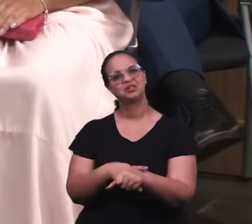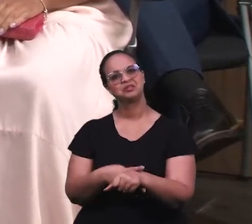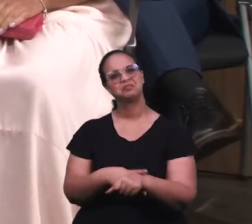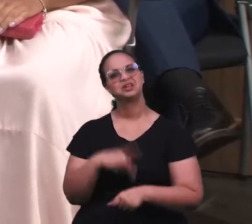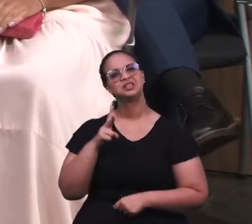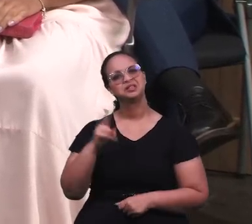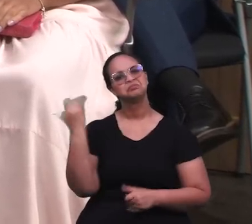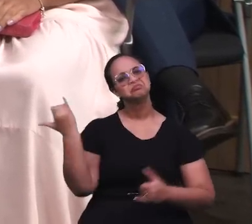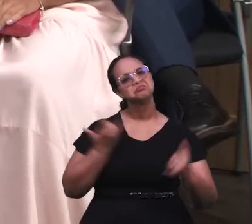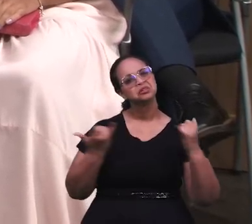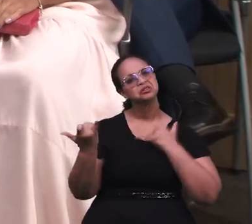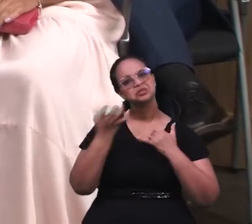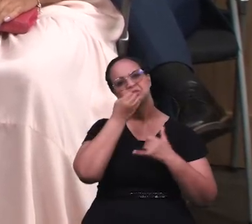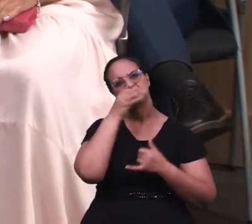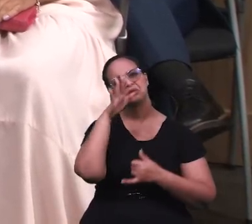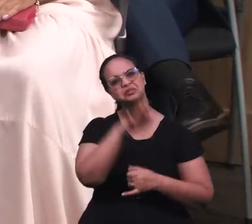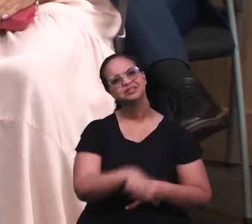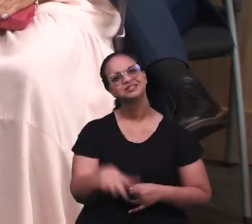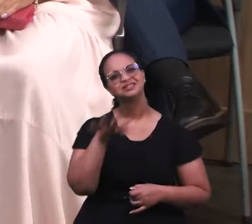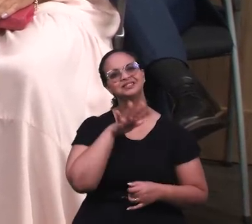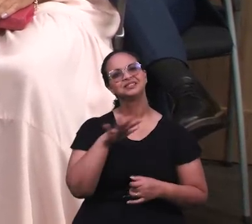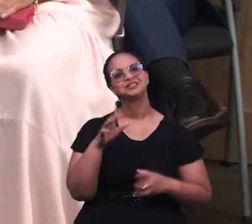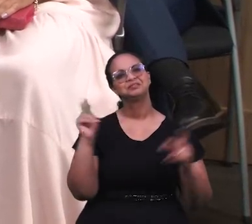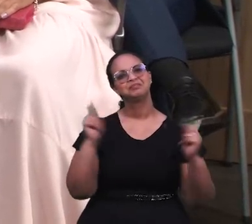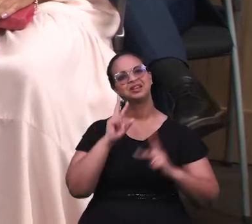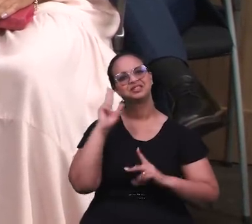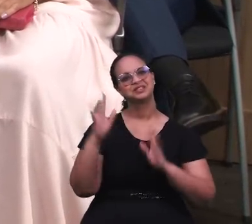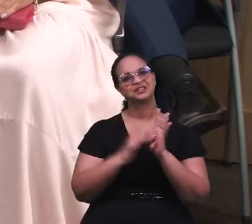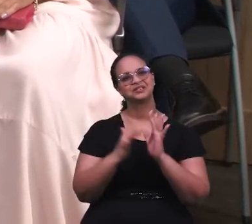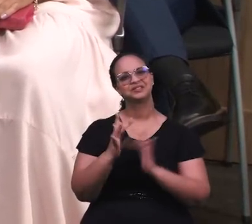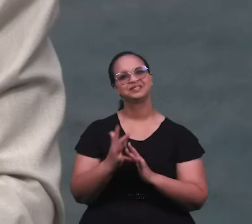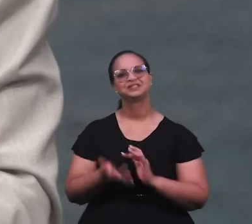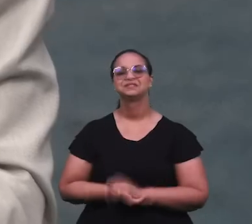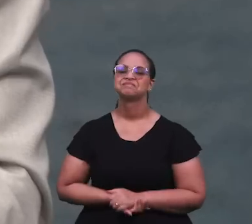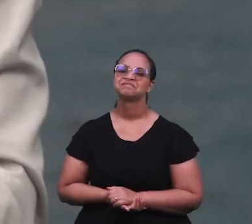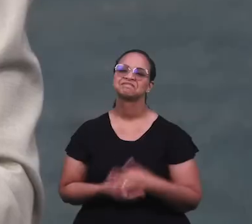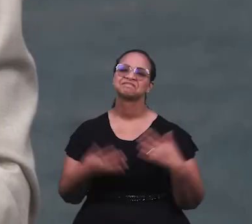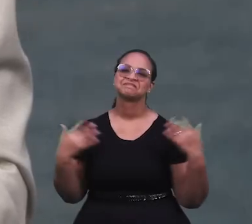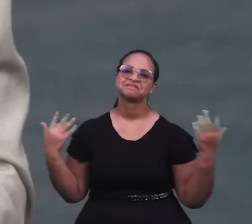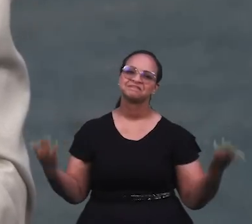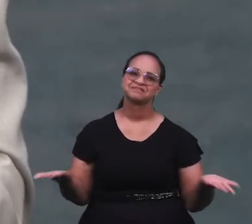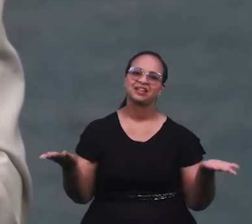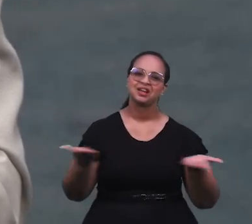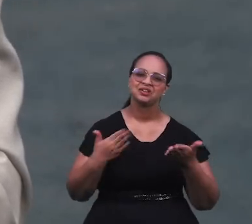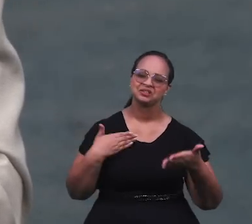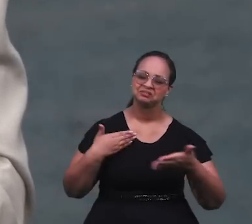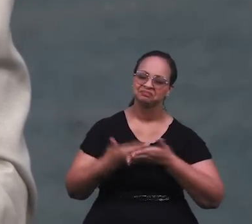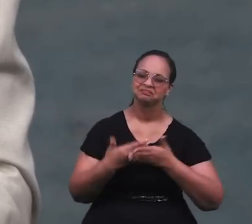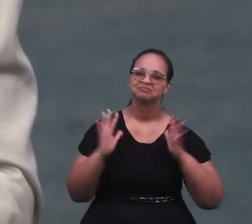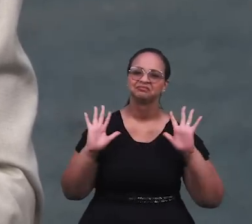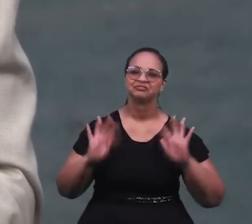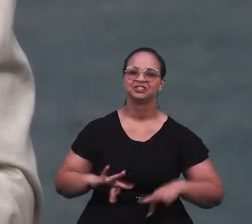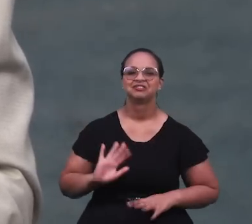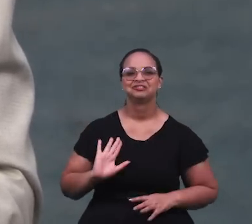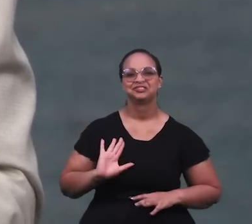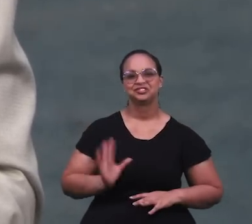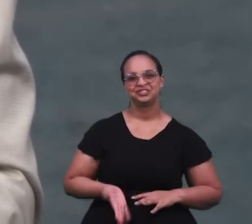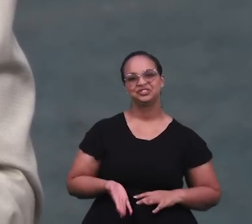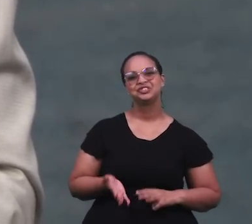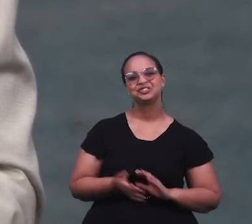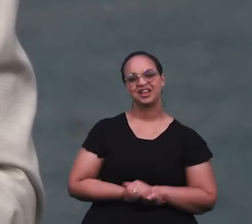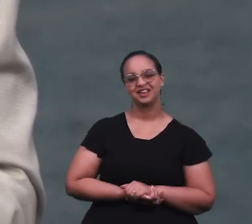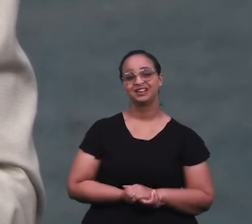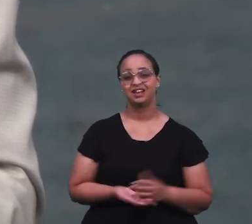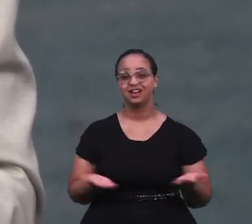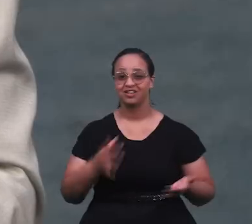gente sempre tem notícias muito boas daquela região. Amém? Paz, Senhor. Amém. Bom, gente, a gente chega então ao final de mais uma edição do programa Os Dias